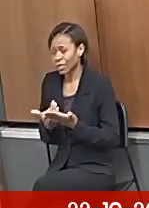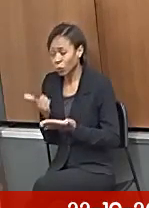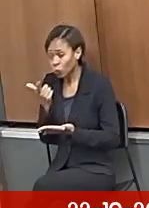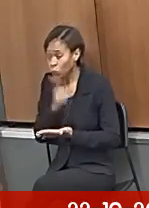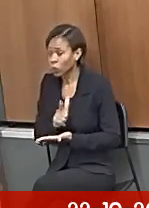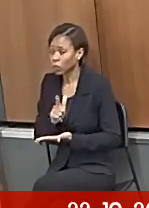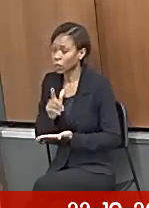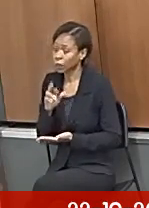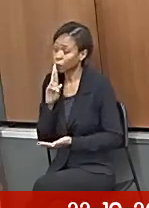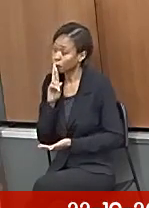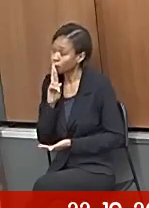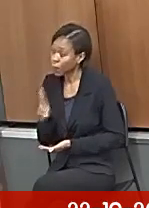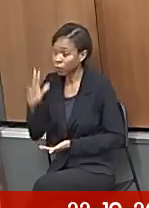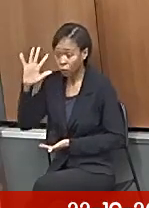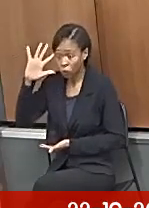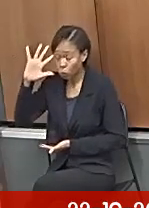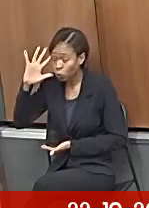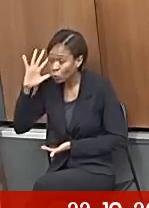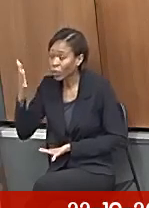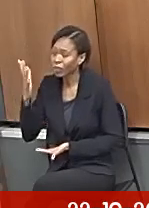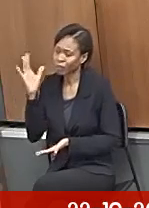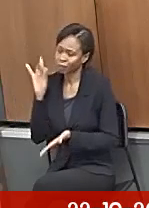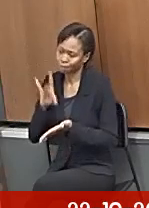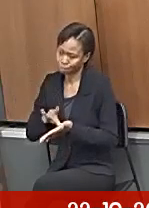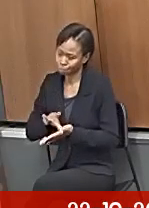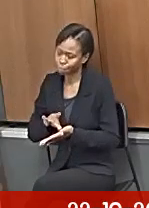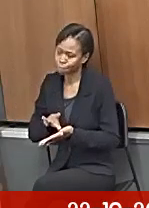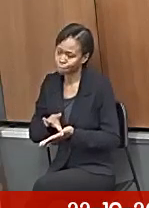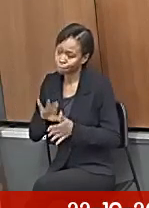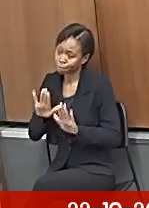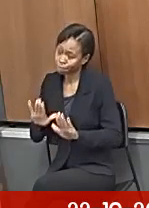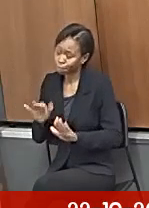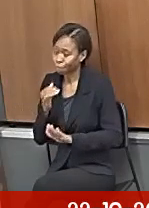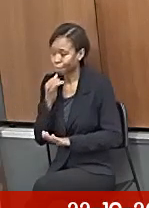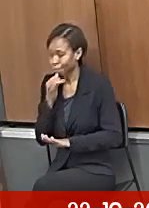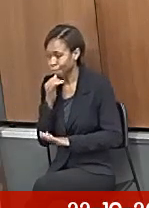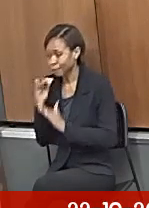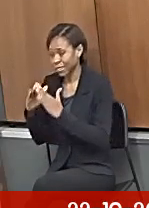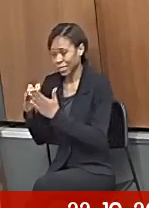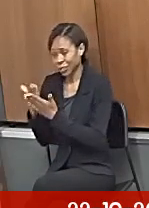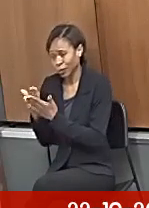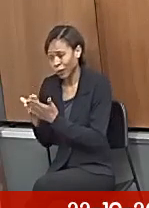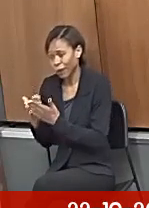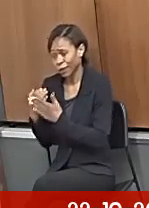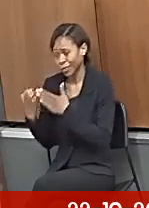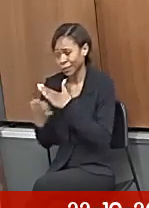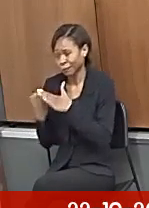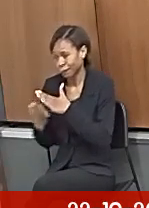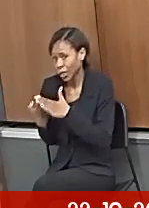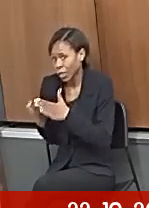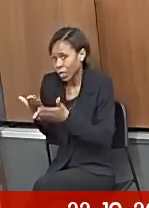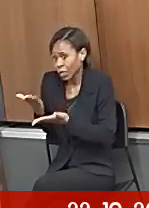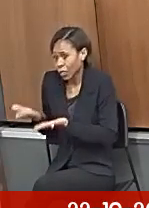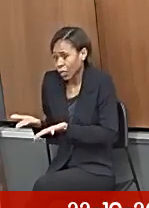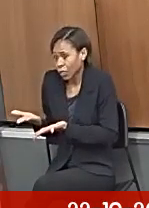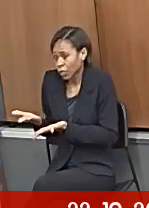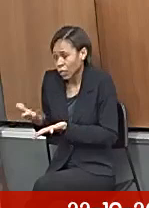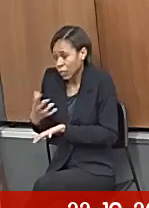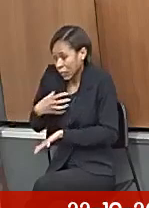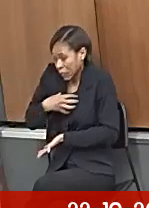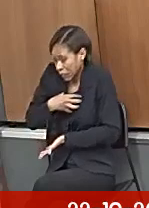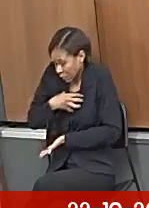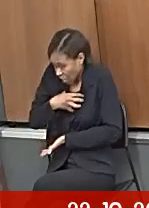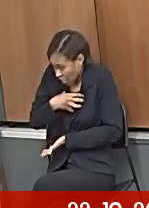resultado eficaz. E esse resultado, infelizmente, as empresas, as escolas, só sentem quando sente no